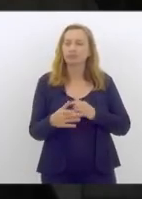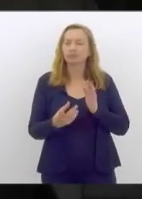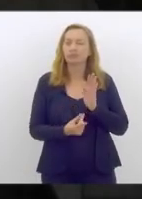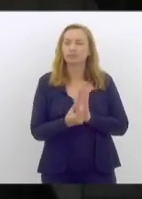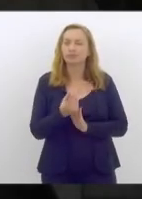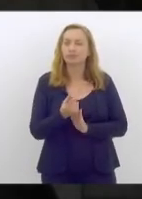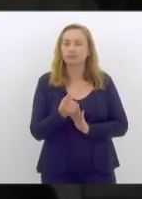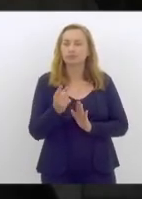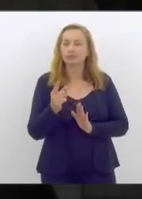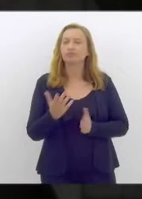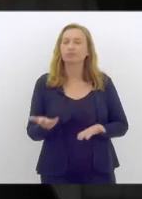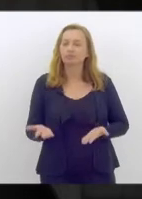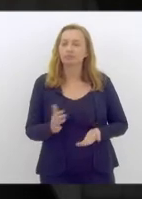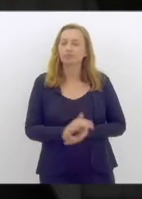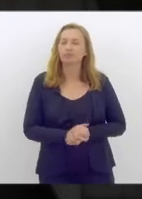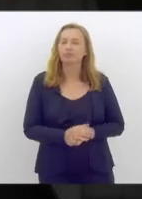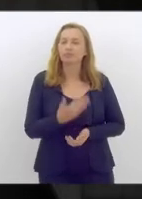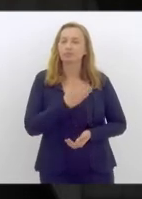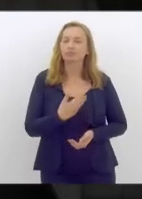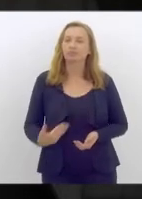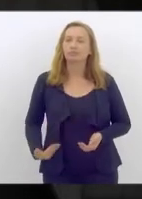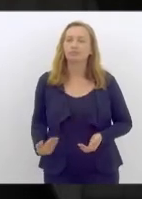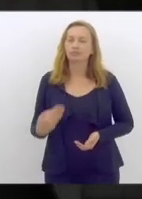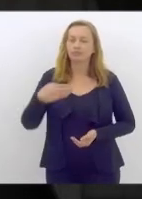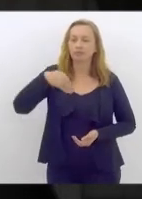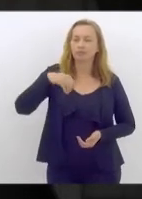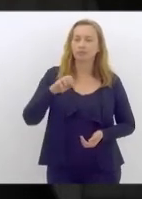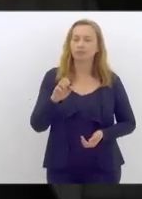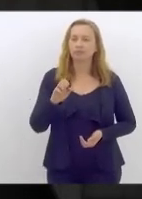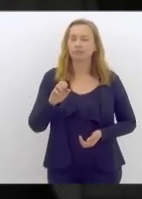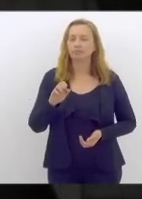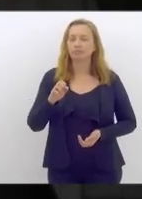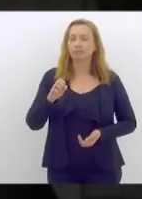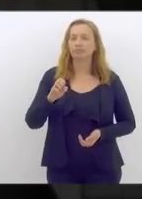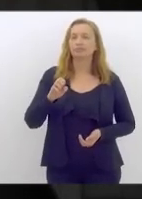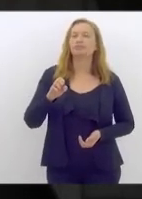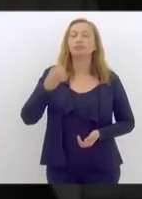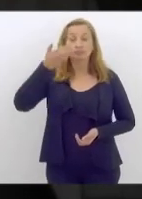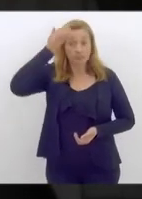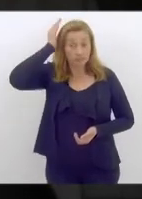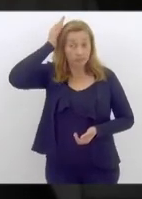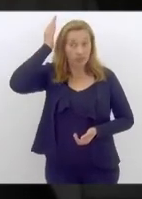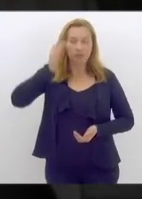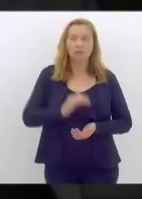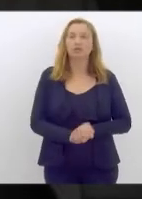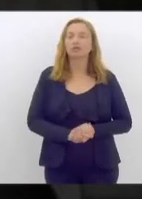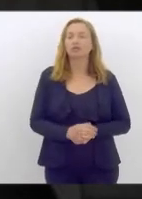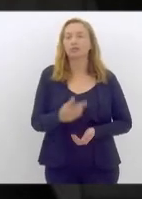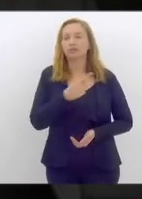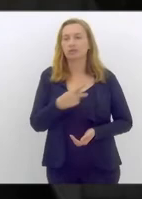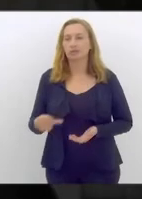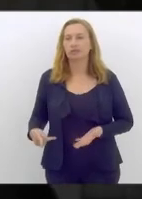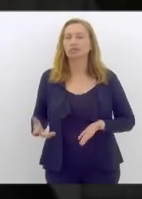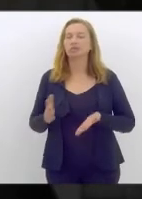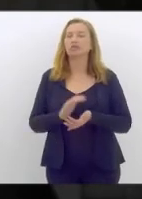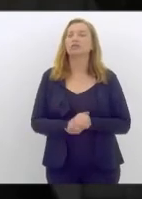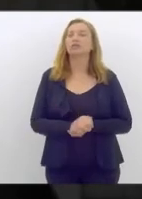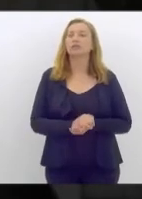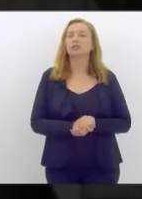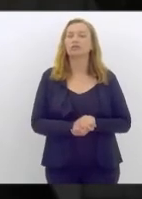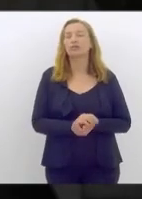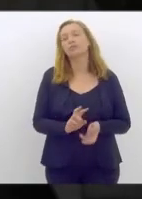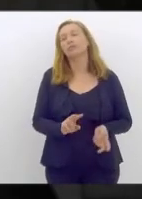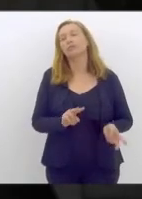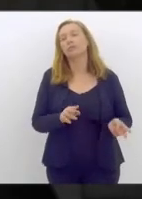2016 no contexto do governo de Michel Temer governo legítimo diga-se de passagem a Drum já tinha sido afastada do caminho do financiamento